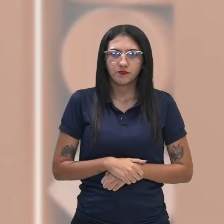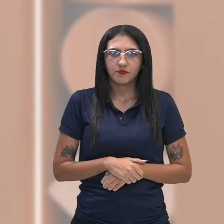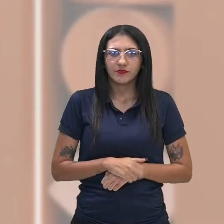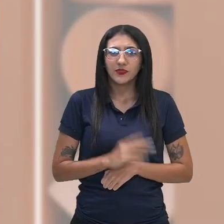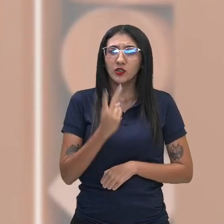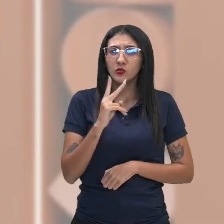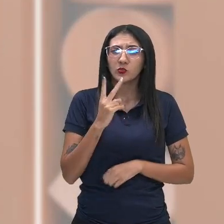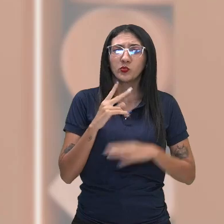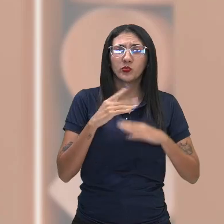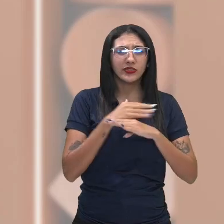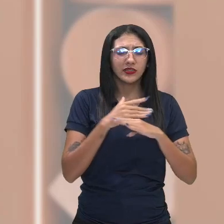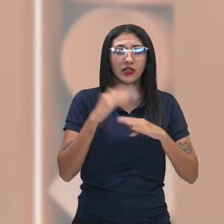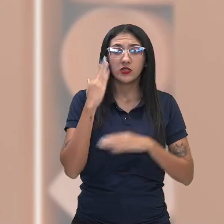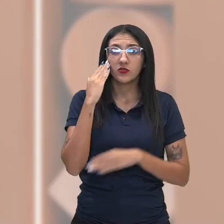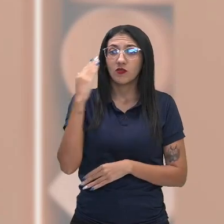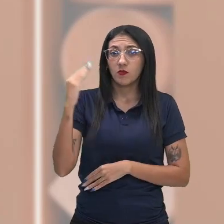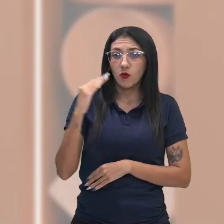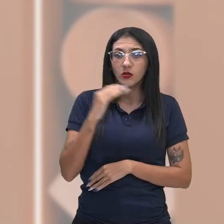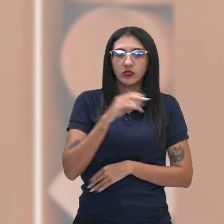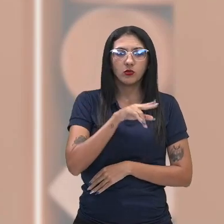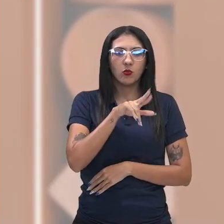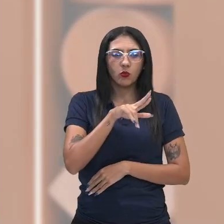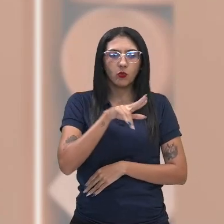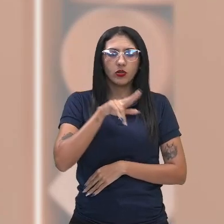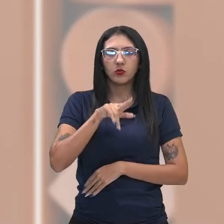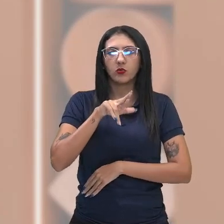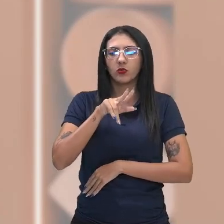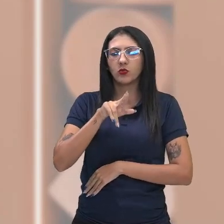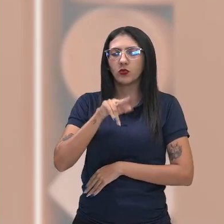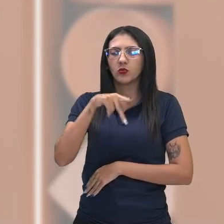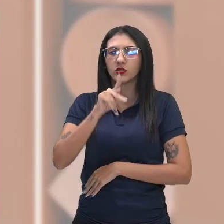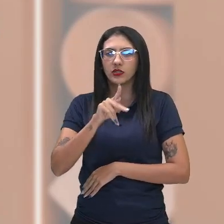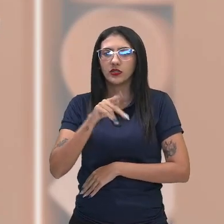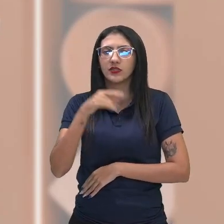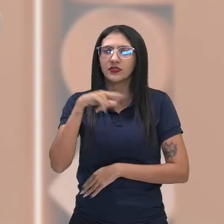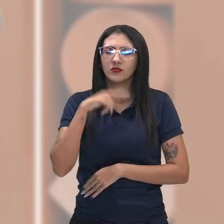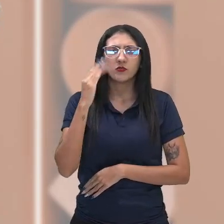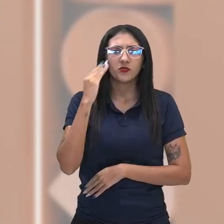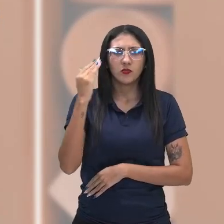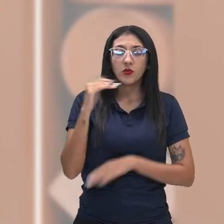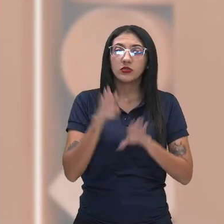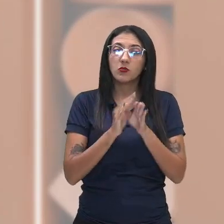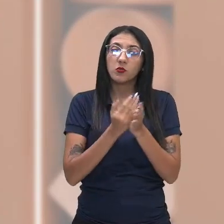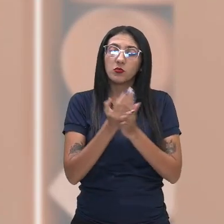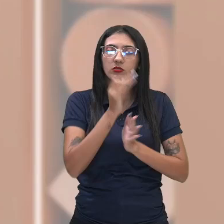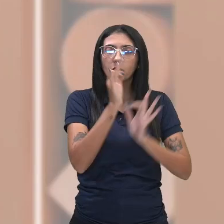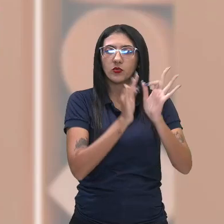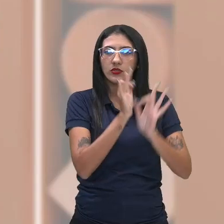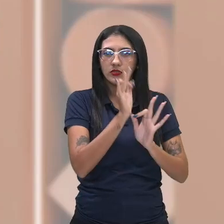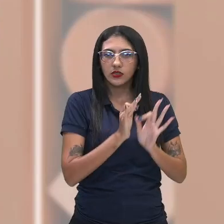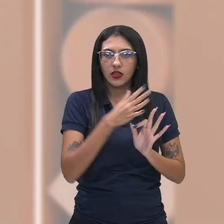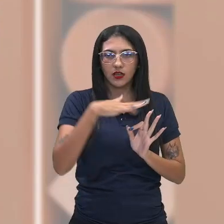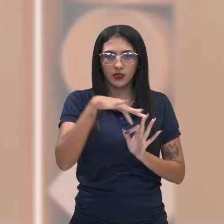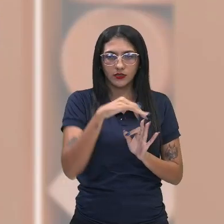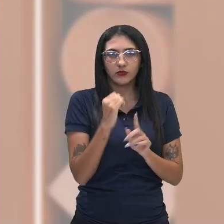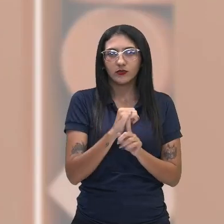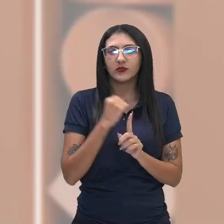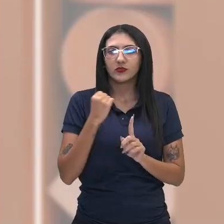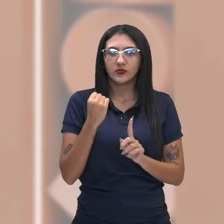que são consideradas as primeiras cidades onde a humanidade vai se estabelecer e se organizar como sociedade, não